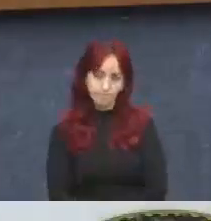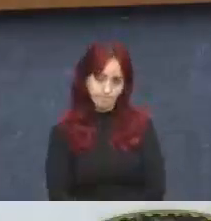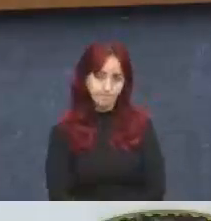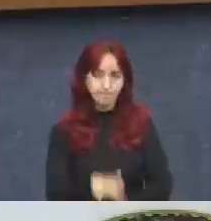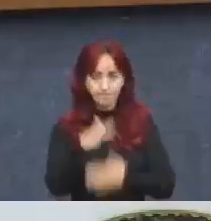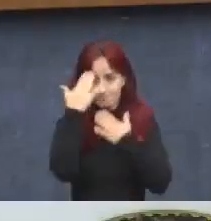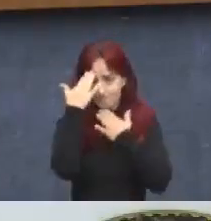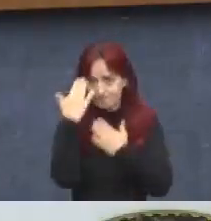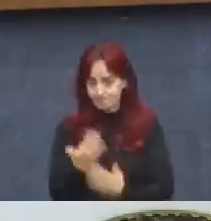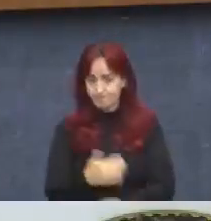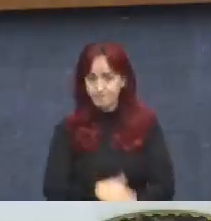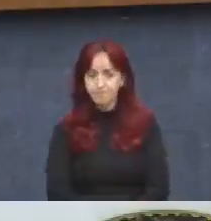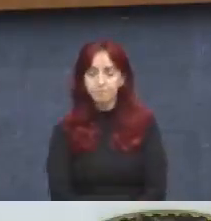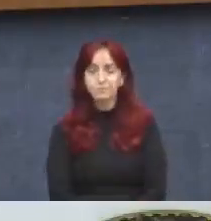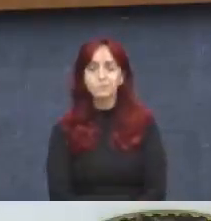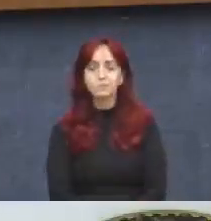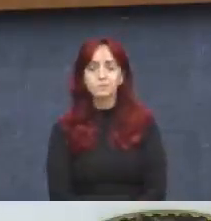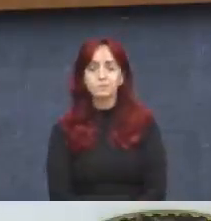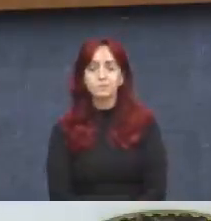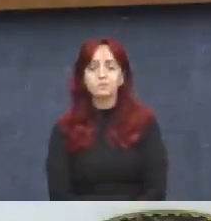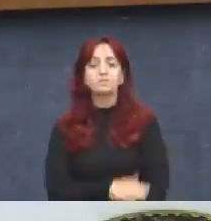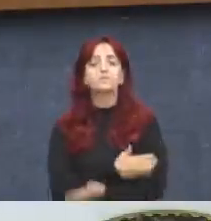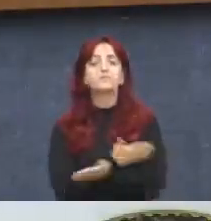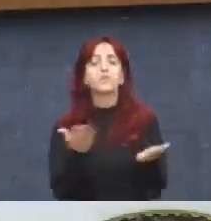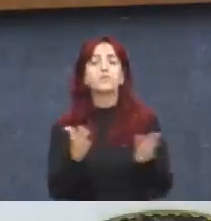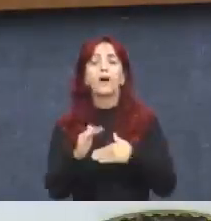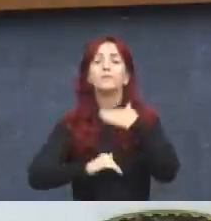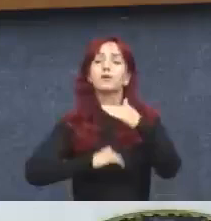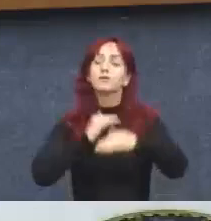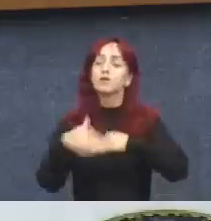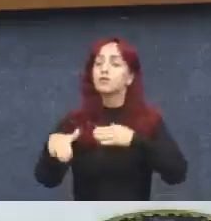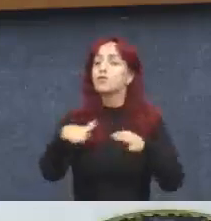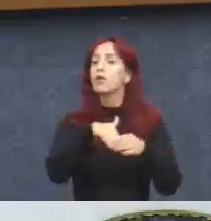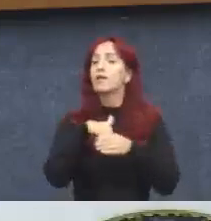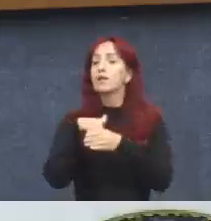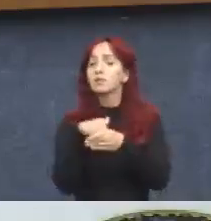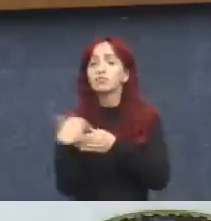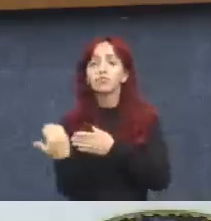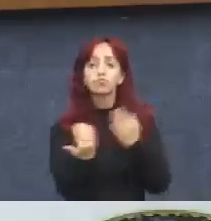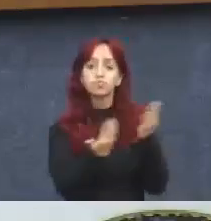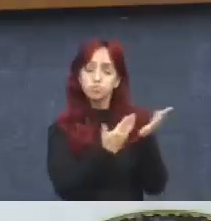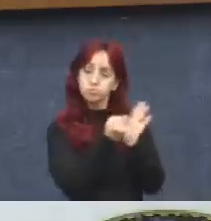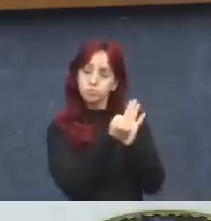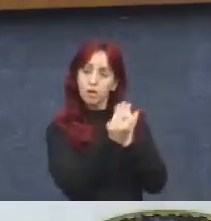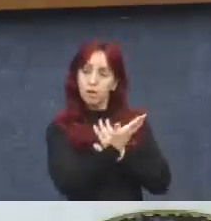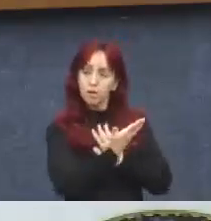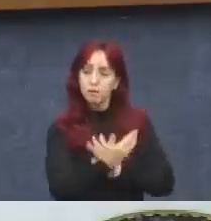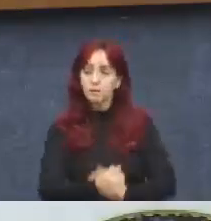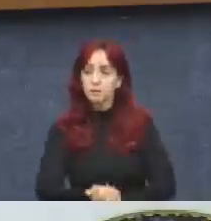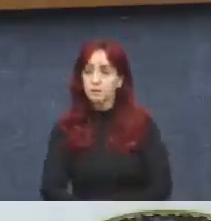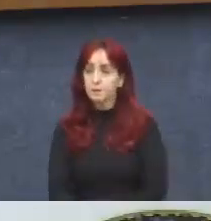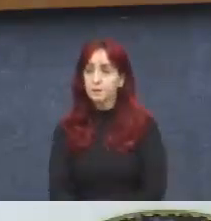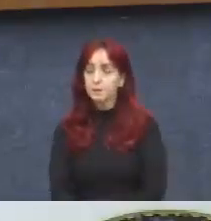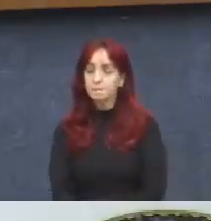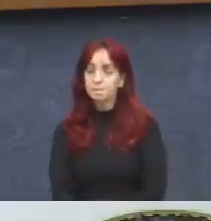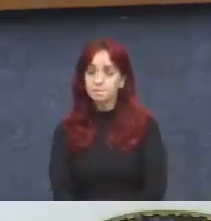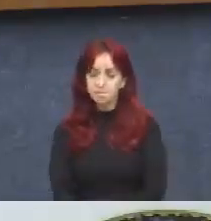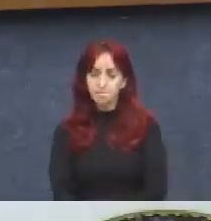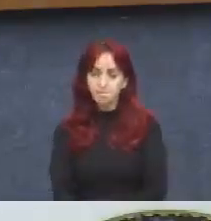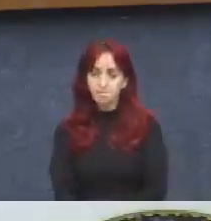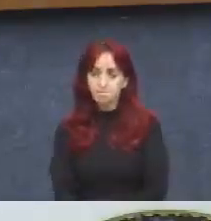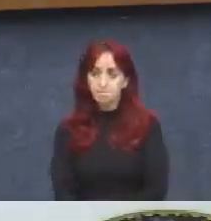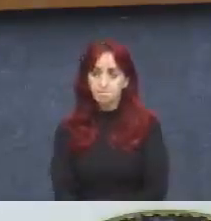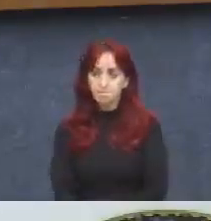Obrigado, vereadora. Senhoras vereadoras, senhores vereadores, estamos em processo de votação. Registrem o voto no painel.